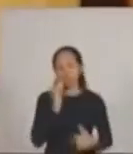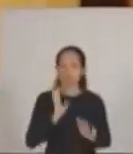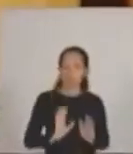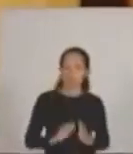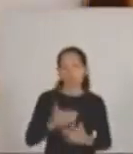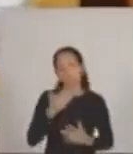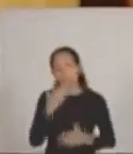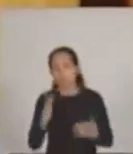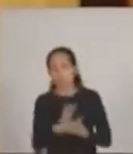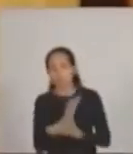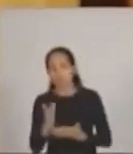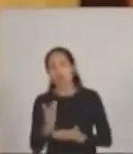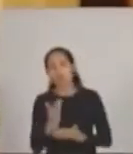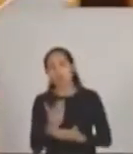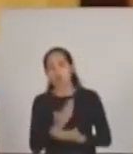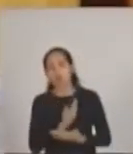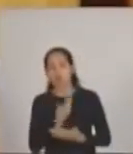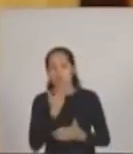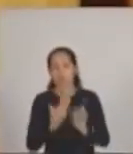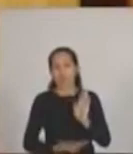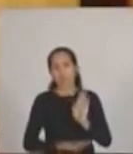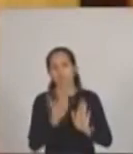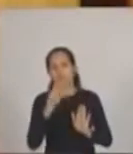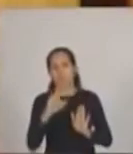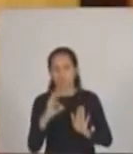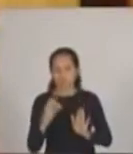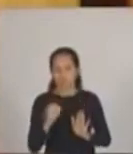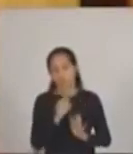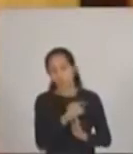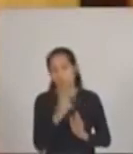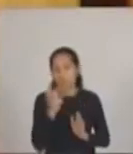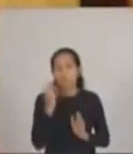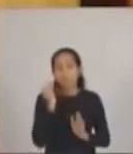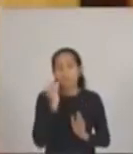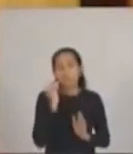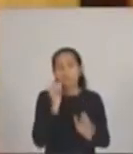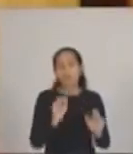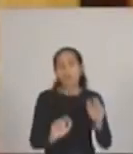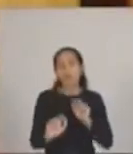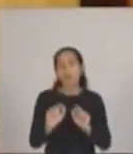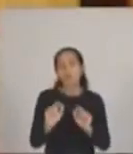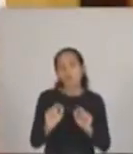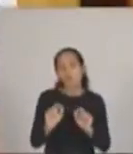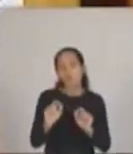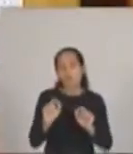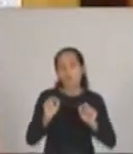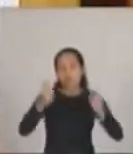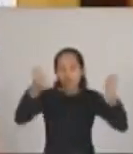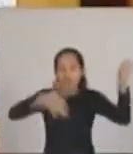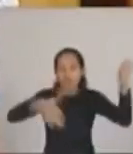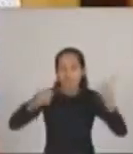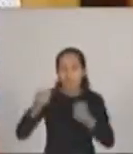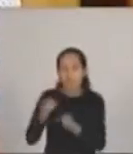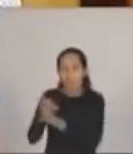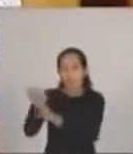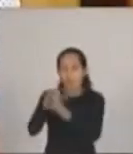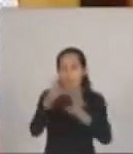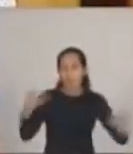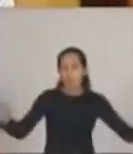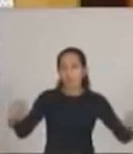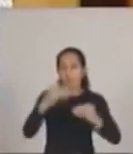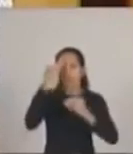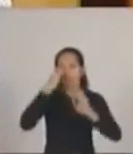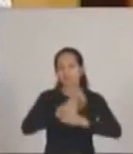veto, eu estou demovendo dessa atitude para tentar construir um entendimento com o governo nessa direção que